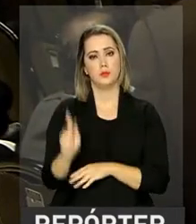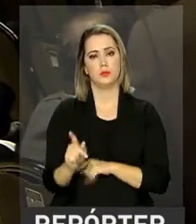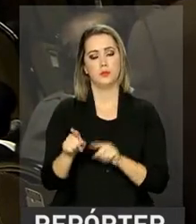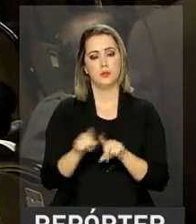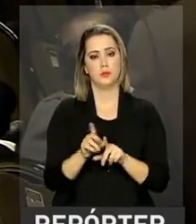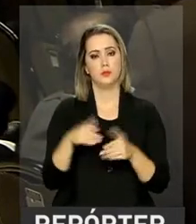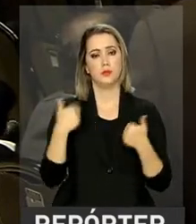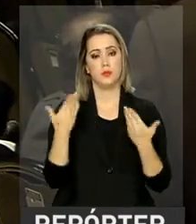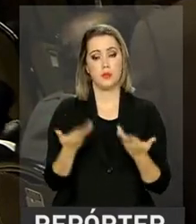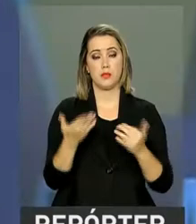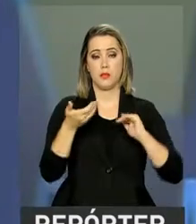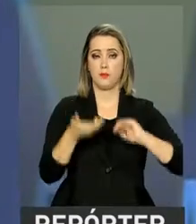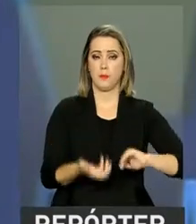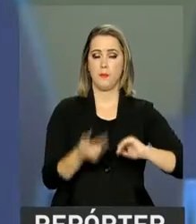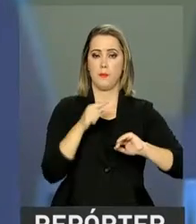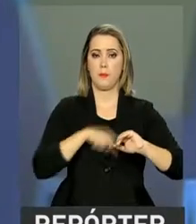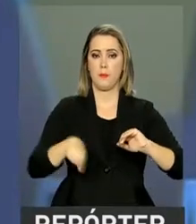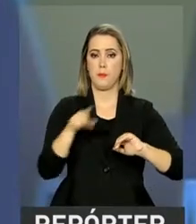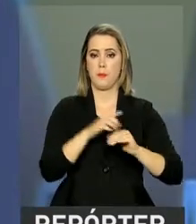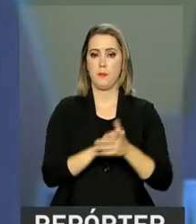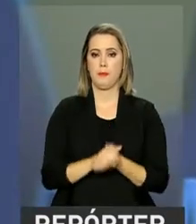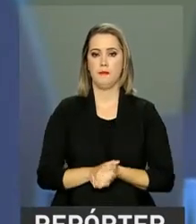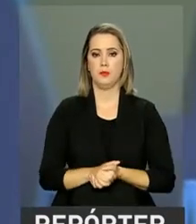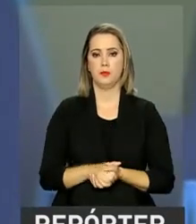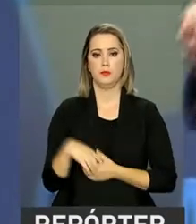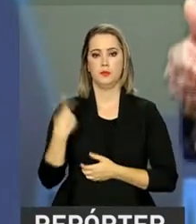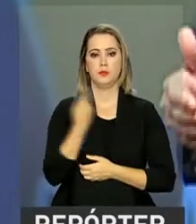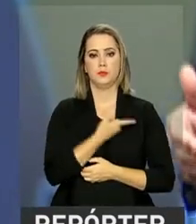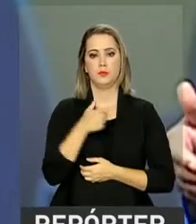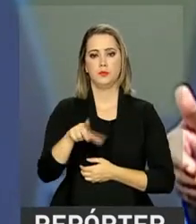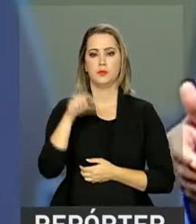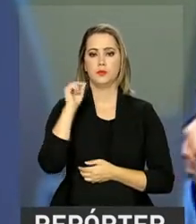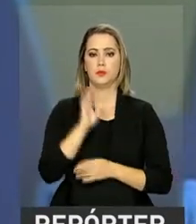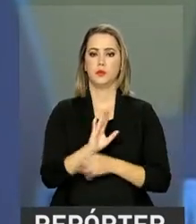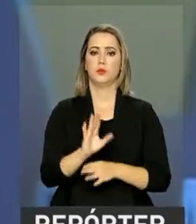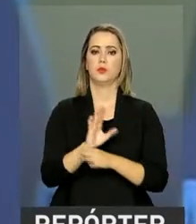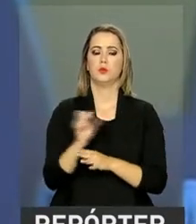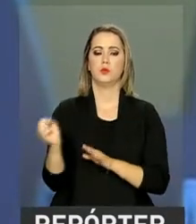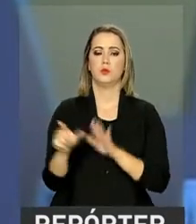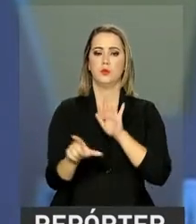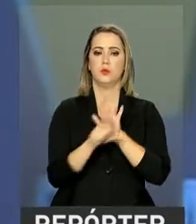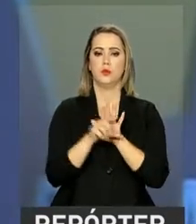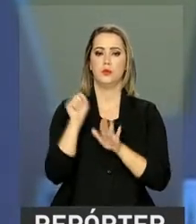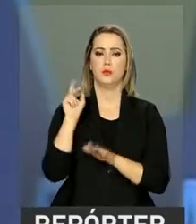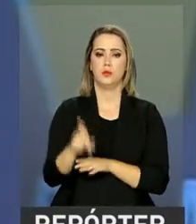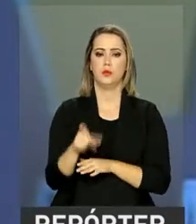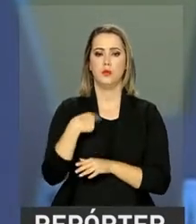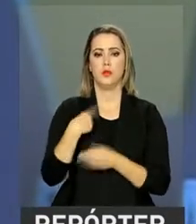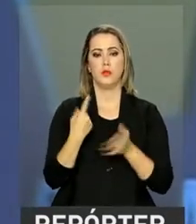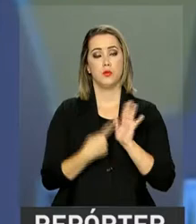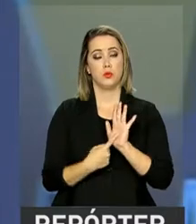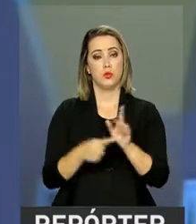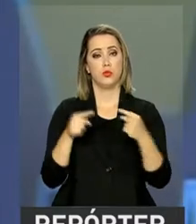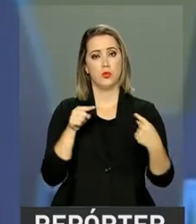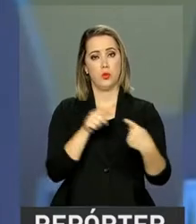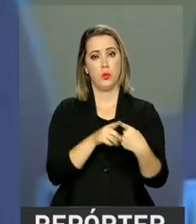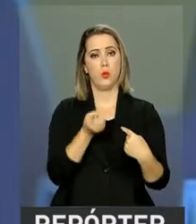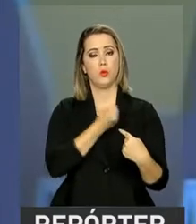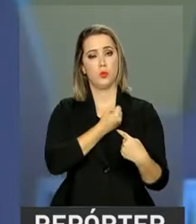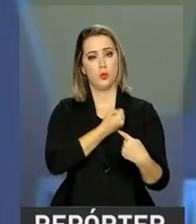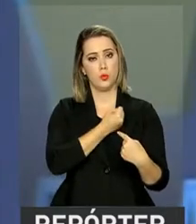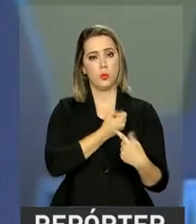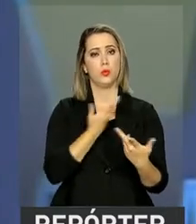tramita no congresso nacional nossa decisão de apoiar quando a presidência baseado em números em dados concretos como